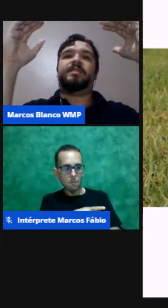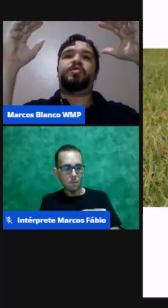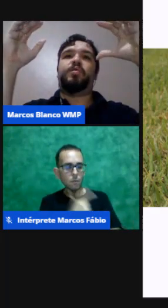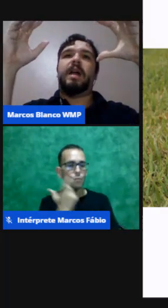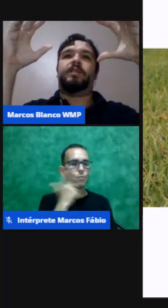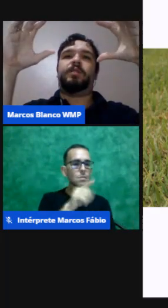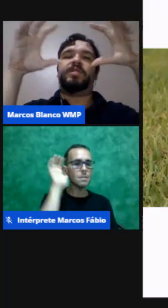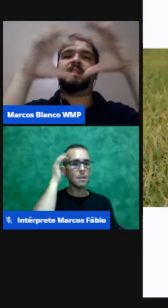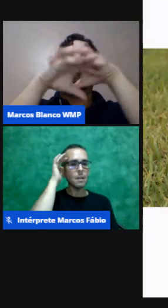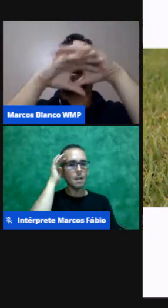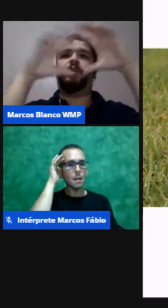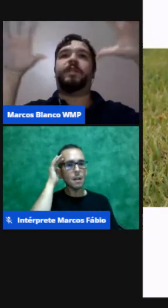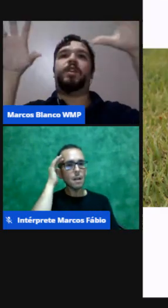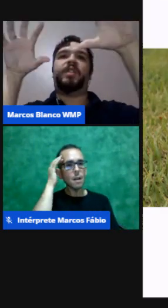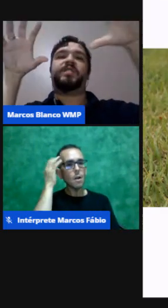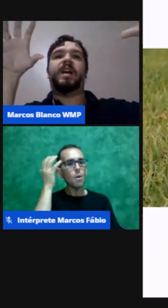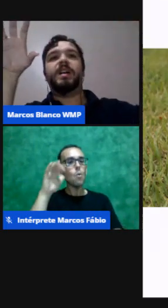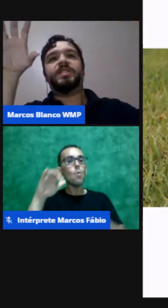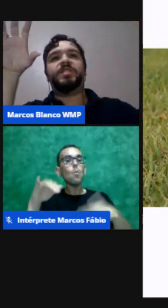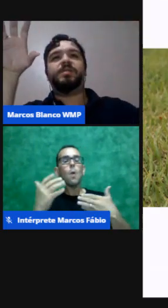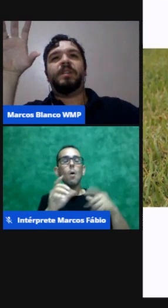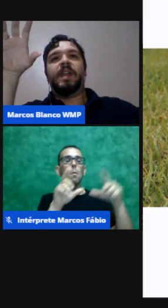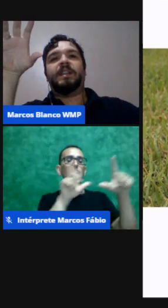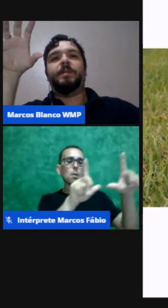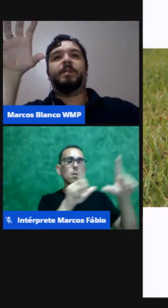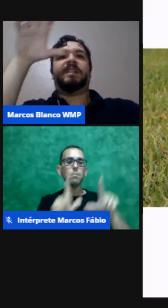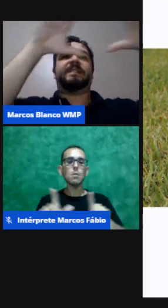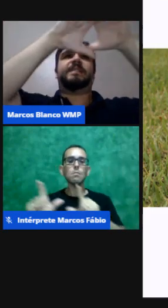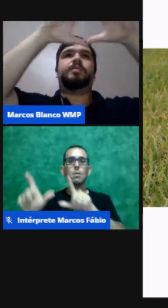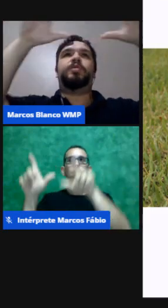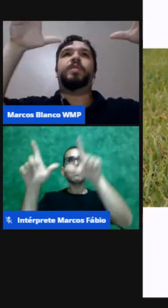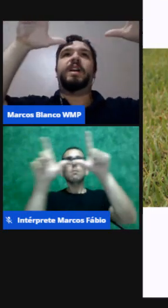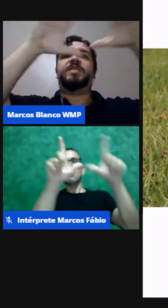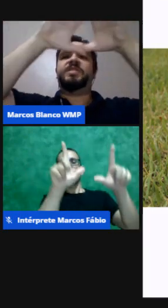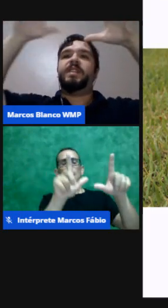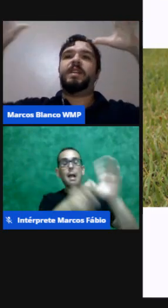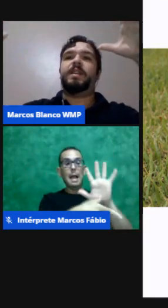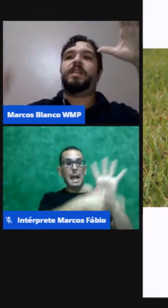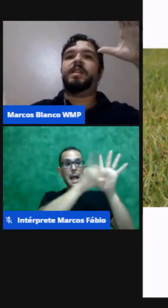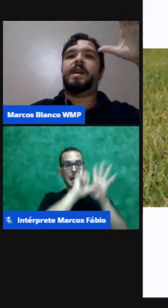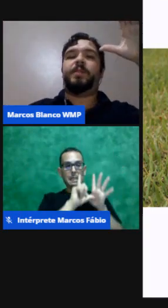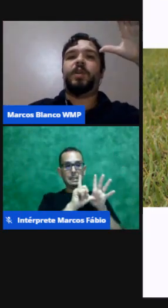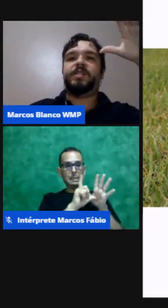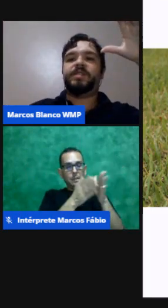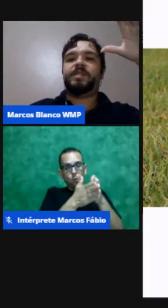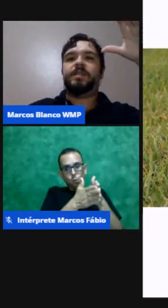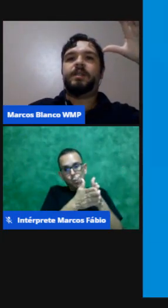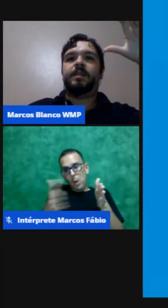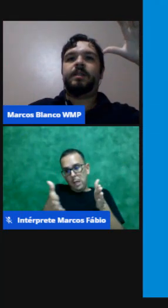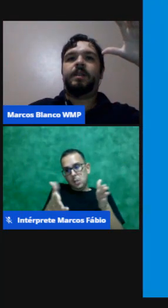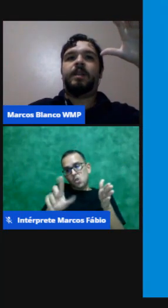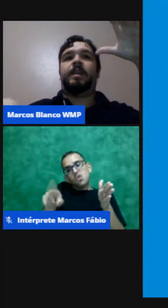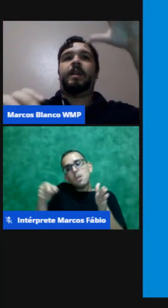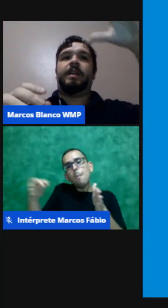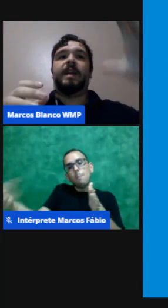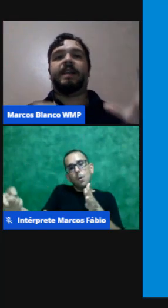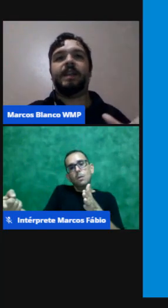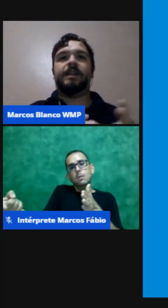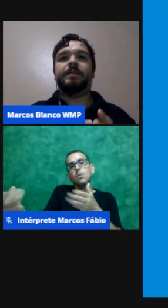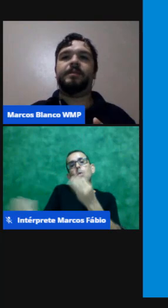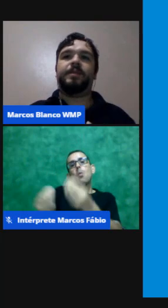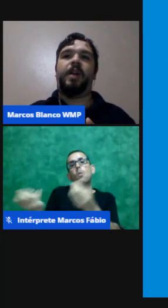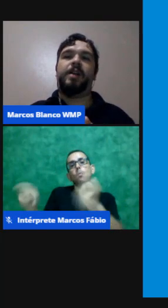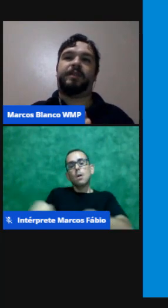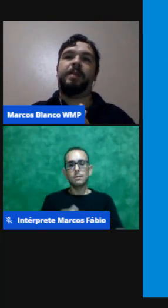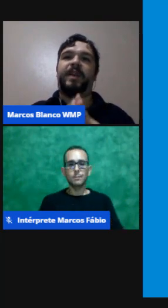entender quais são os quadros das arboviroses antes da implementação, durante e após.